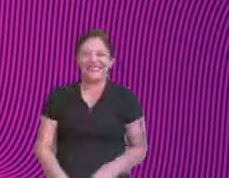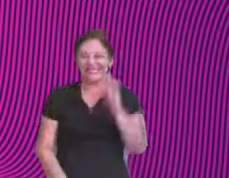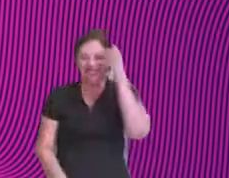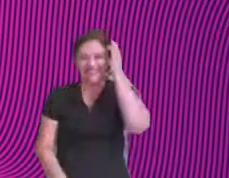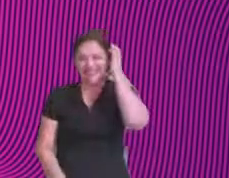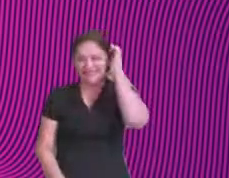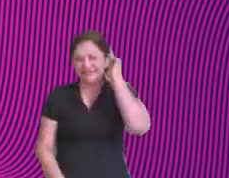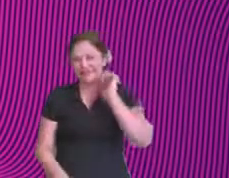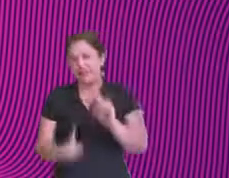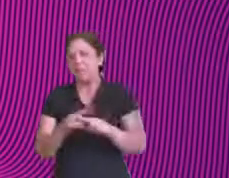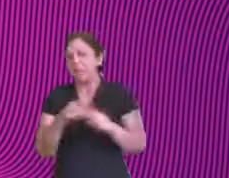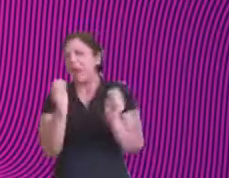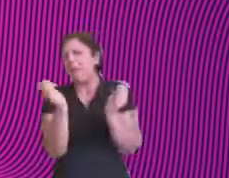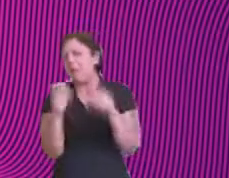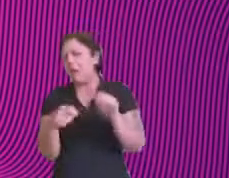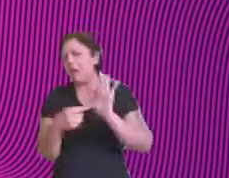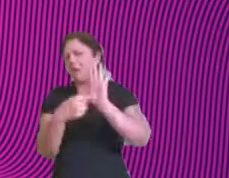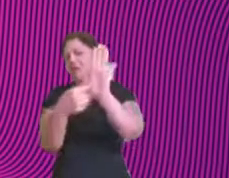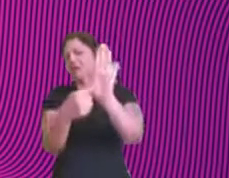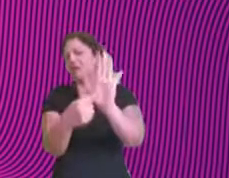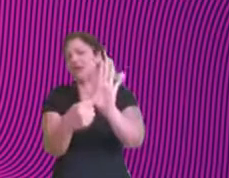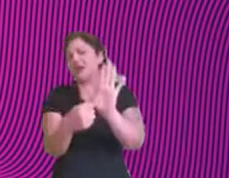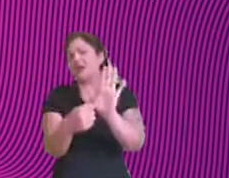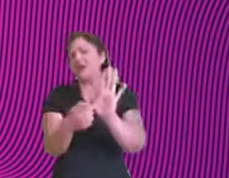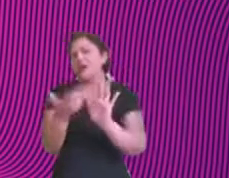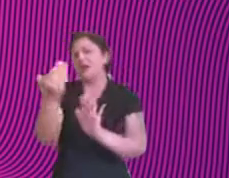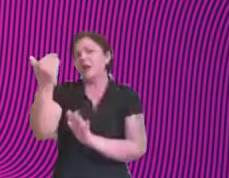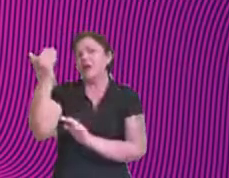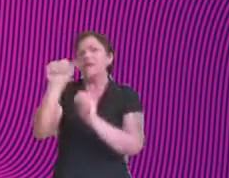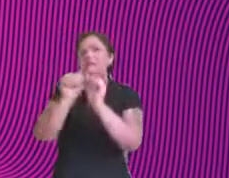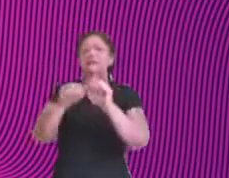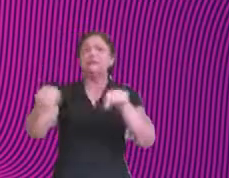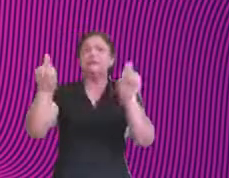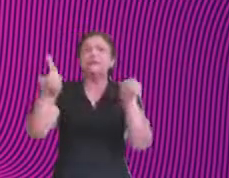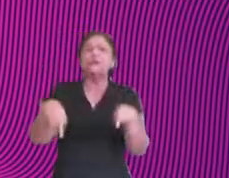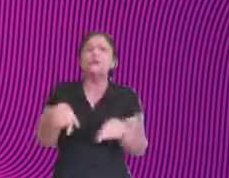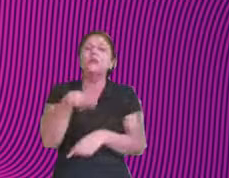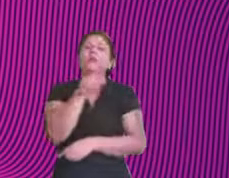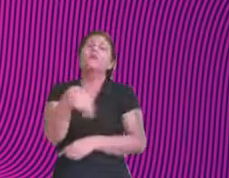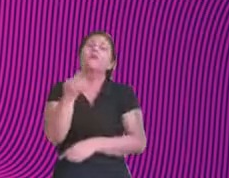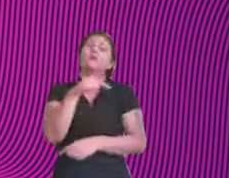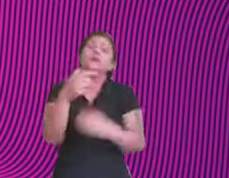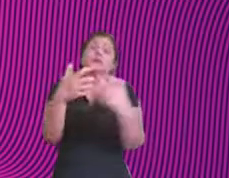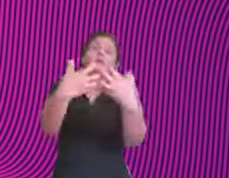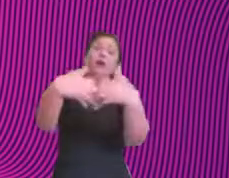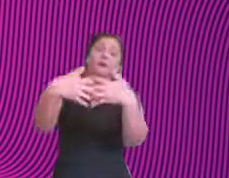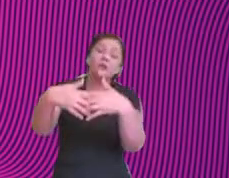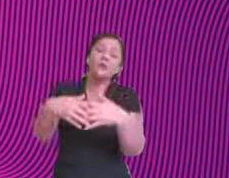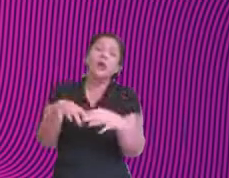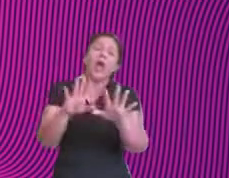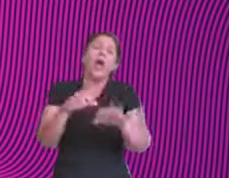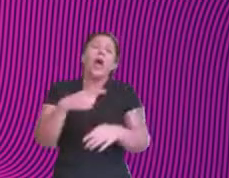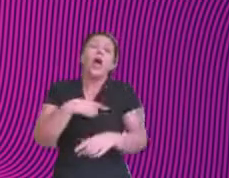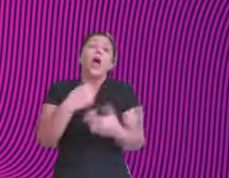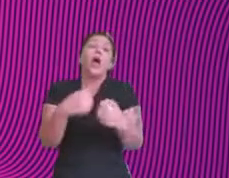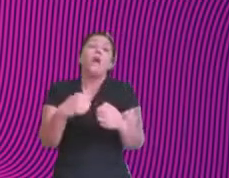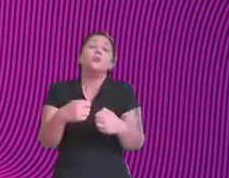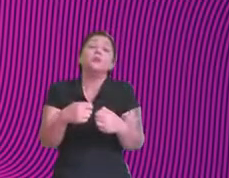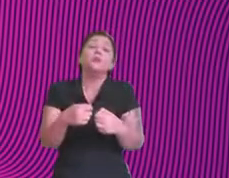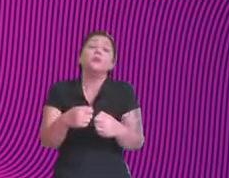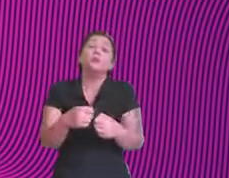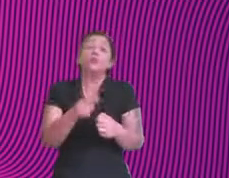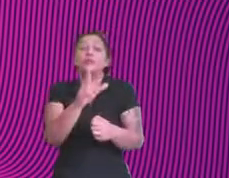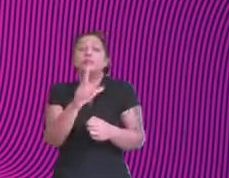Posso apresentar o caso? É um caso... Tá, Gustavo? Eu vou ter que me ausentar, que eu tinha combinado com a Ana,